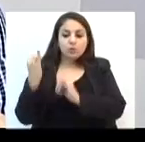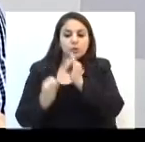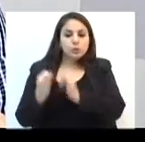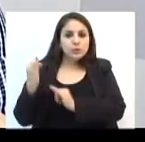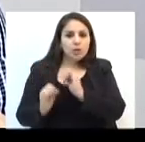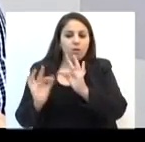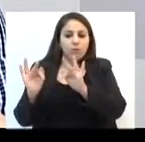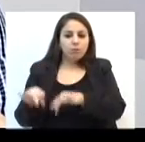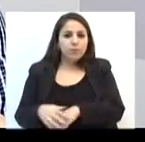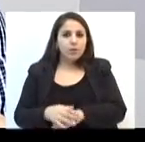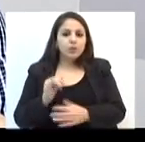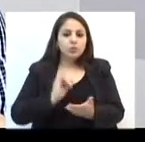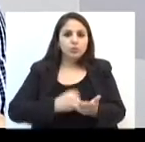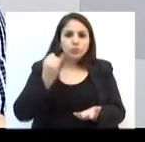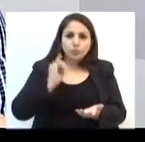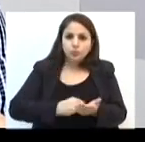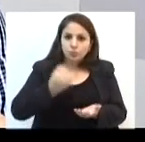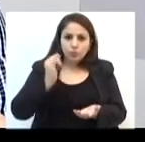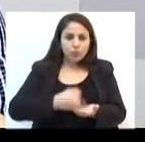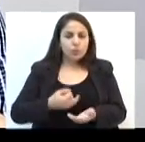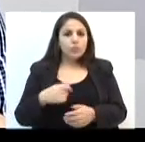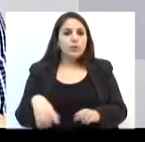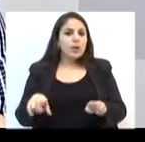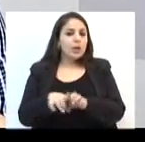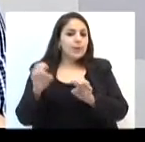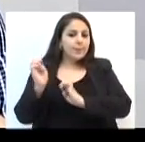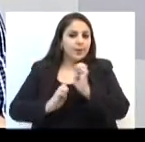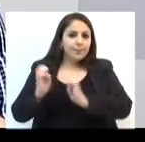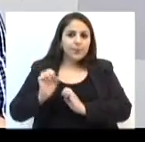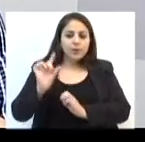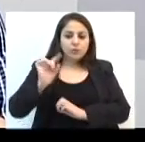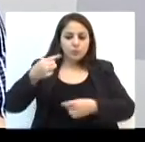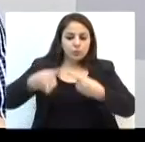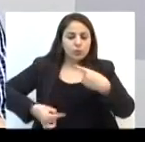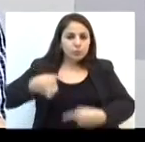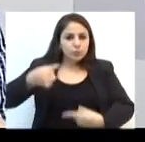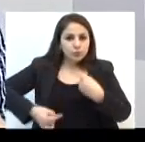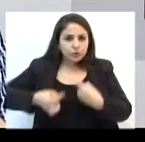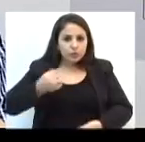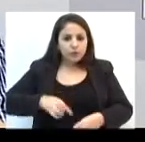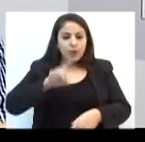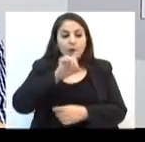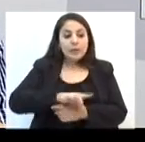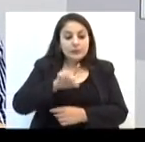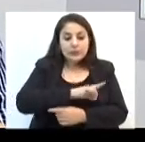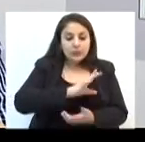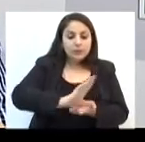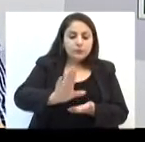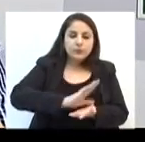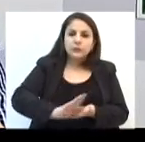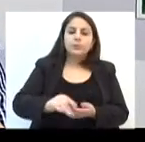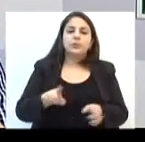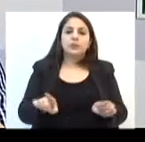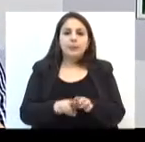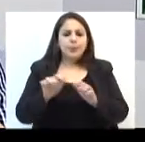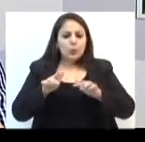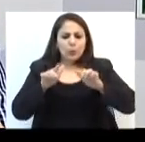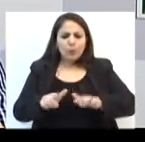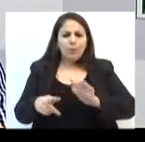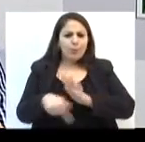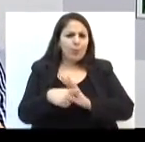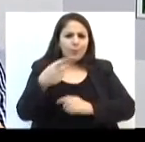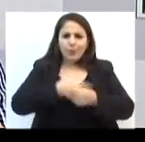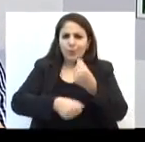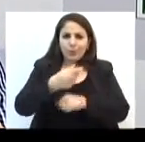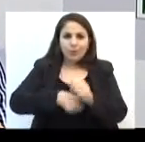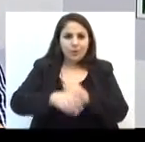caindo, juro alto, as empresas reduzindo competitividade, cancelando investimentos, num